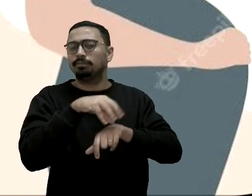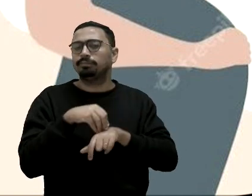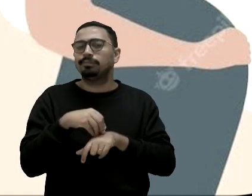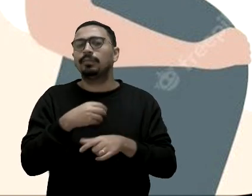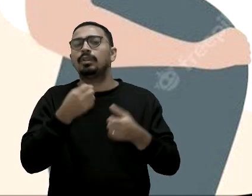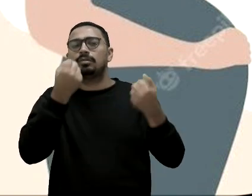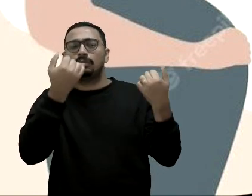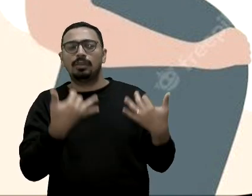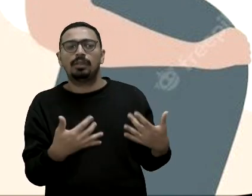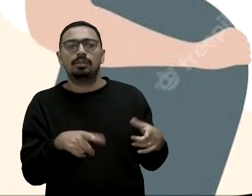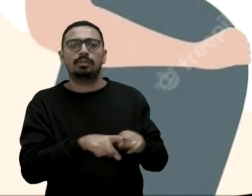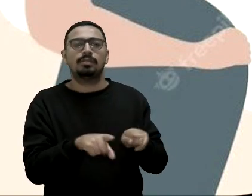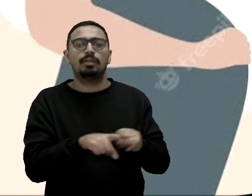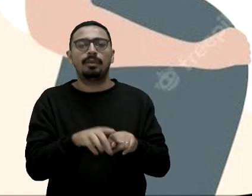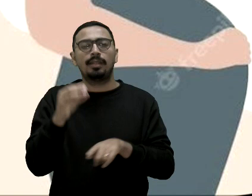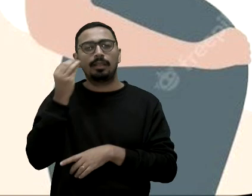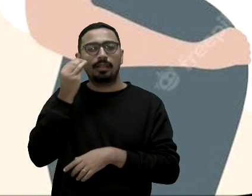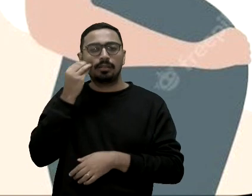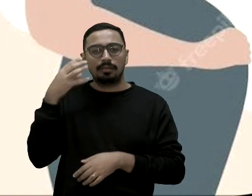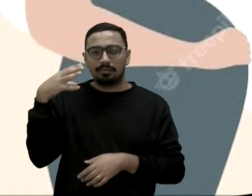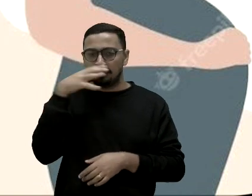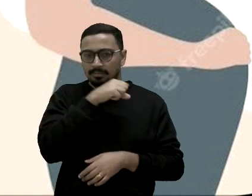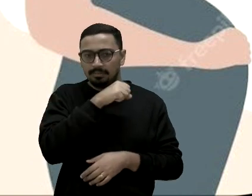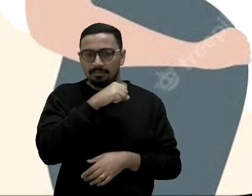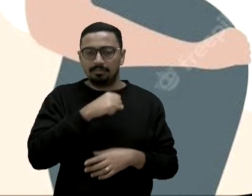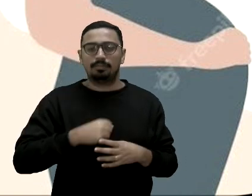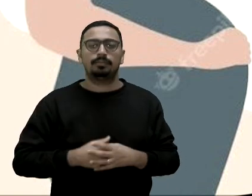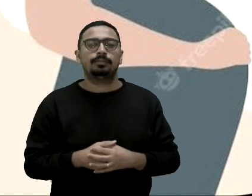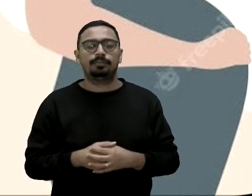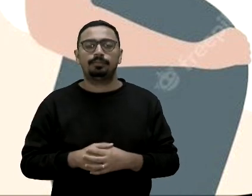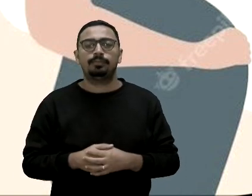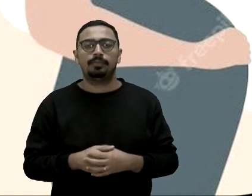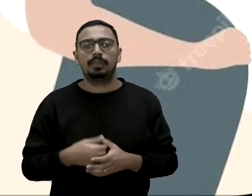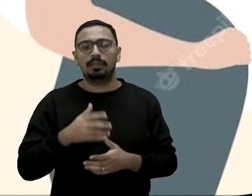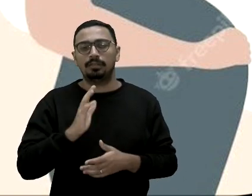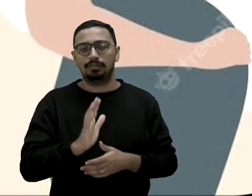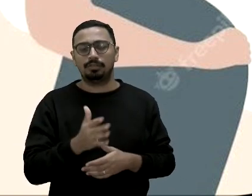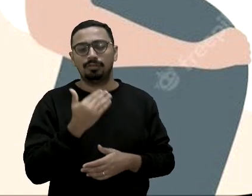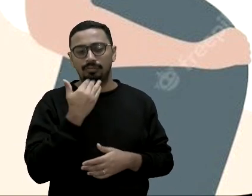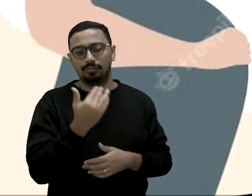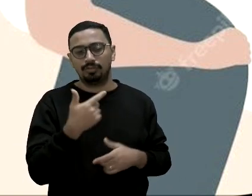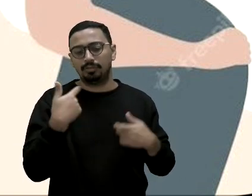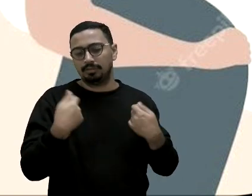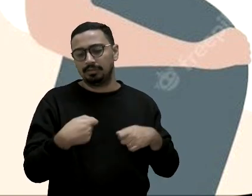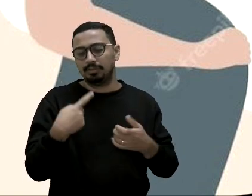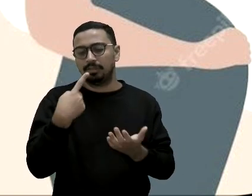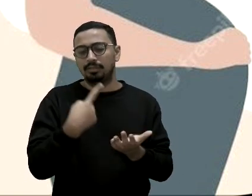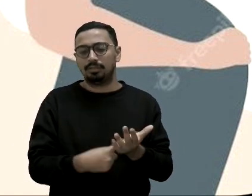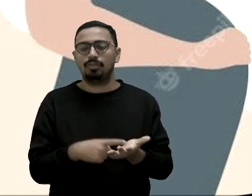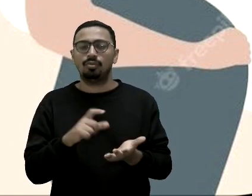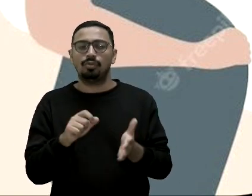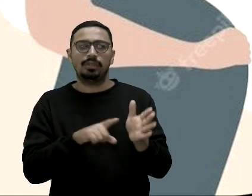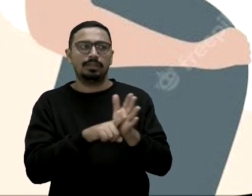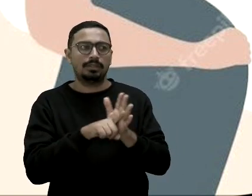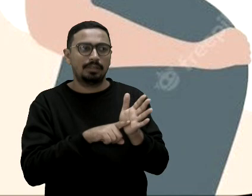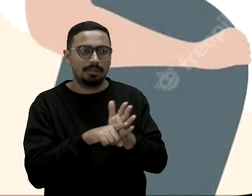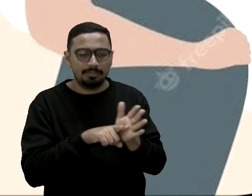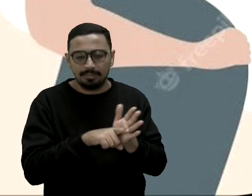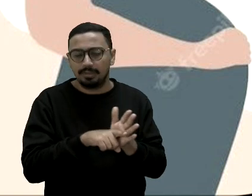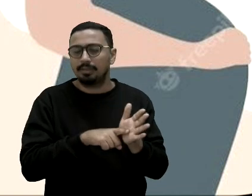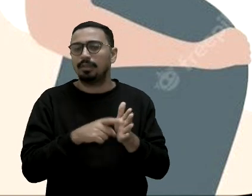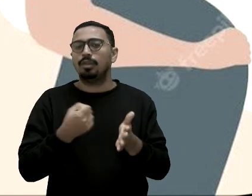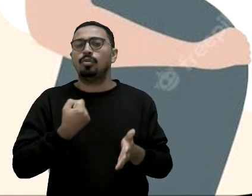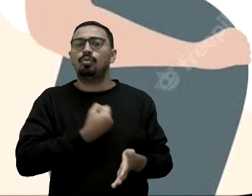também feito testes rápidos e os encaminhamentos necessários, né? Já agendamento dos exames, do